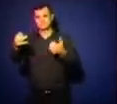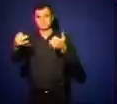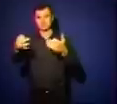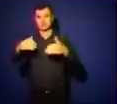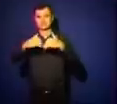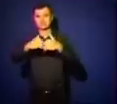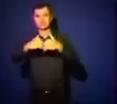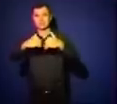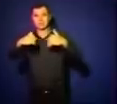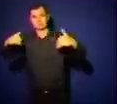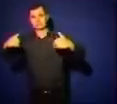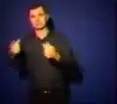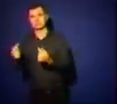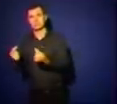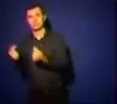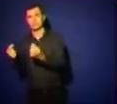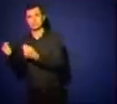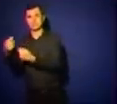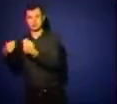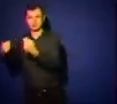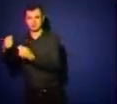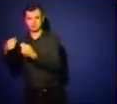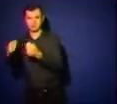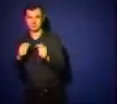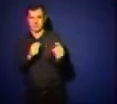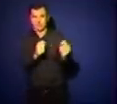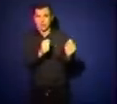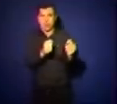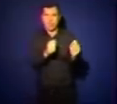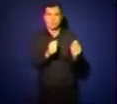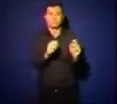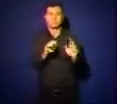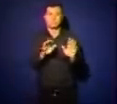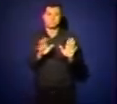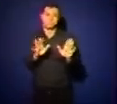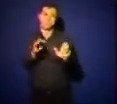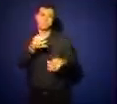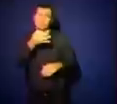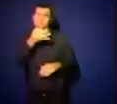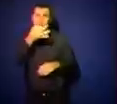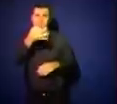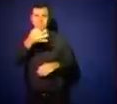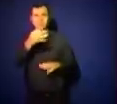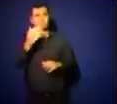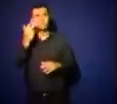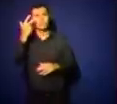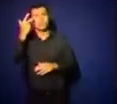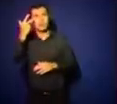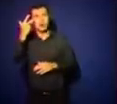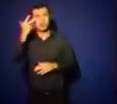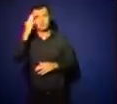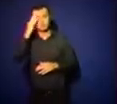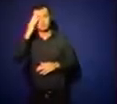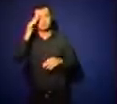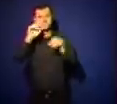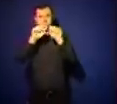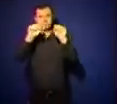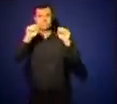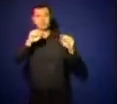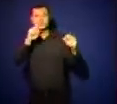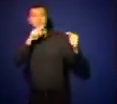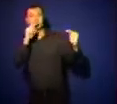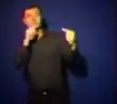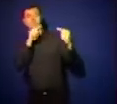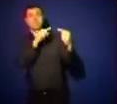economistas eu acho que é uma divisão legítima né porque assim a gente tem teve uma divisão em algum momento acredito em Sistemas de meta não acredito